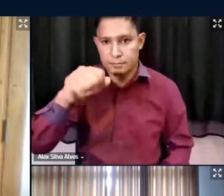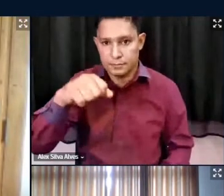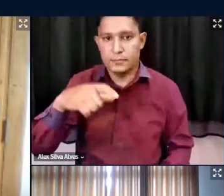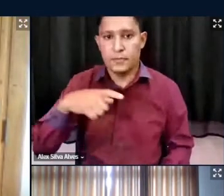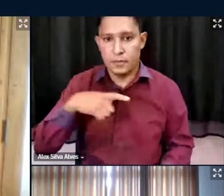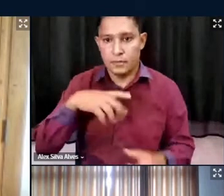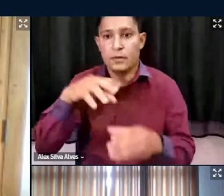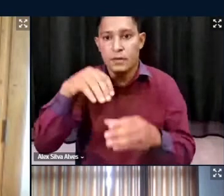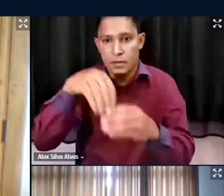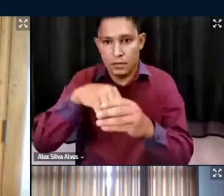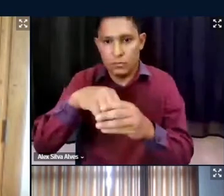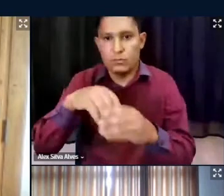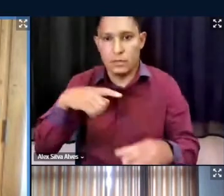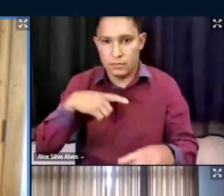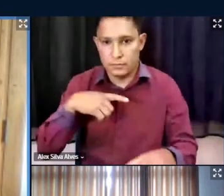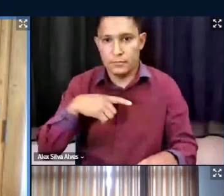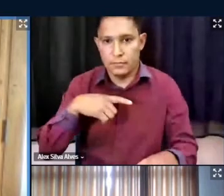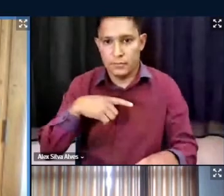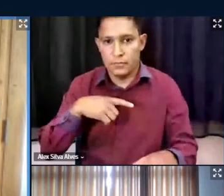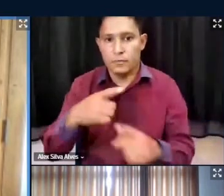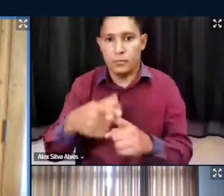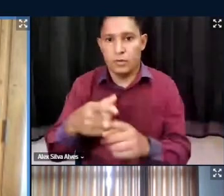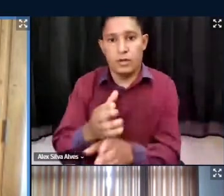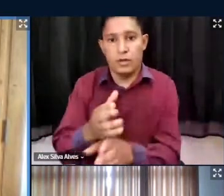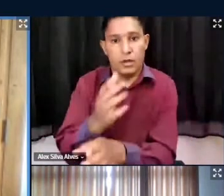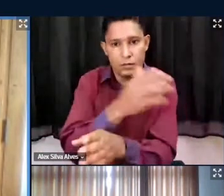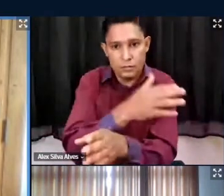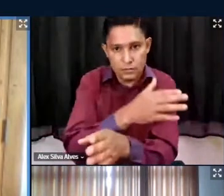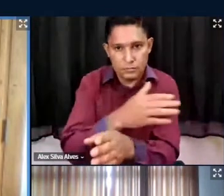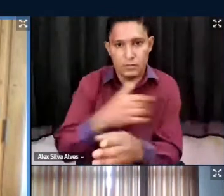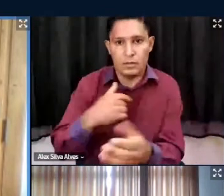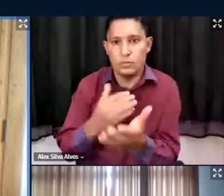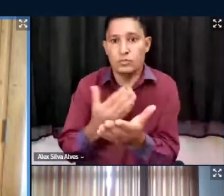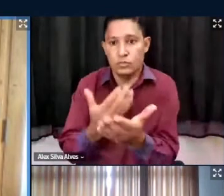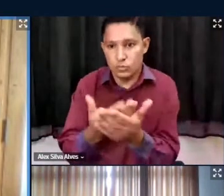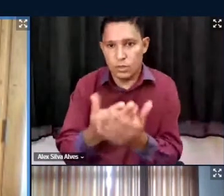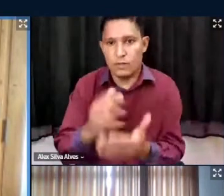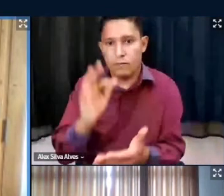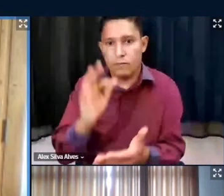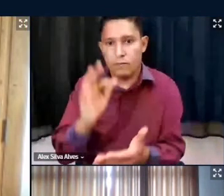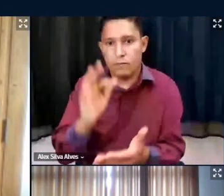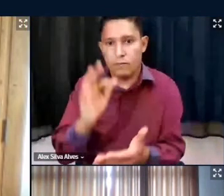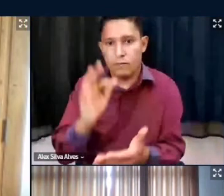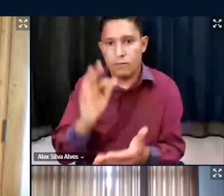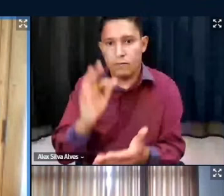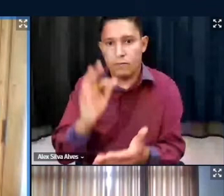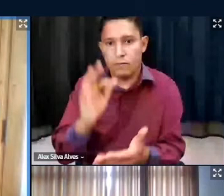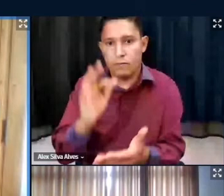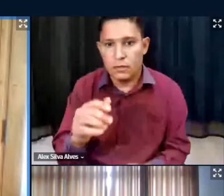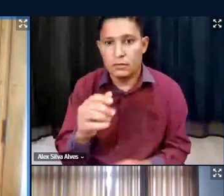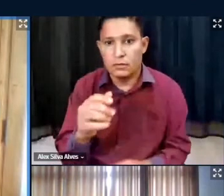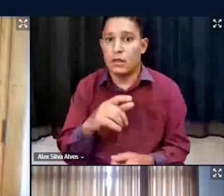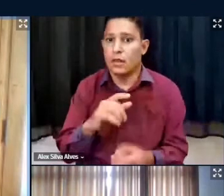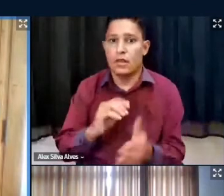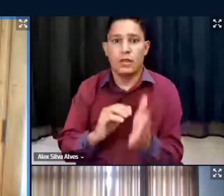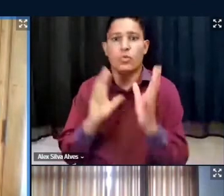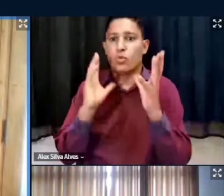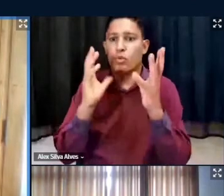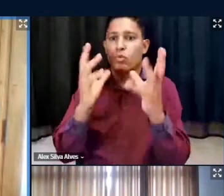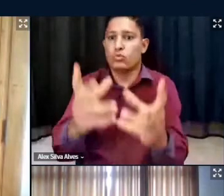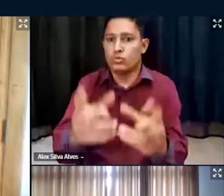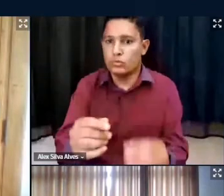Sim, sim. Eles constam dos 50. Quantos são? O que foram feitos antes da época